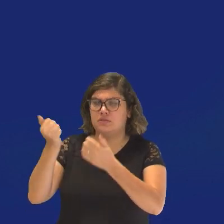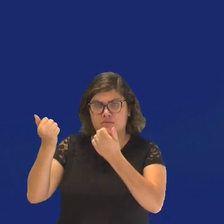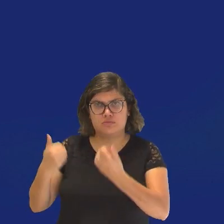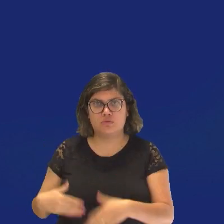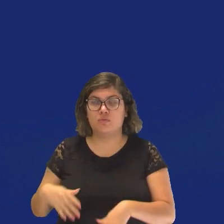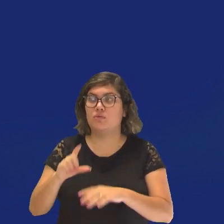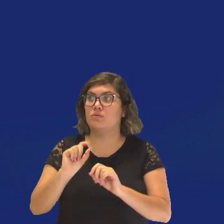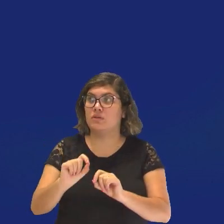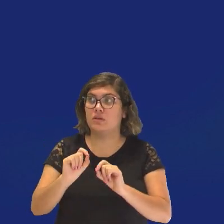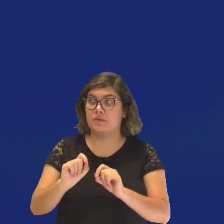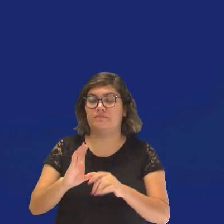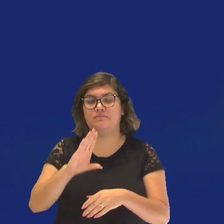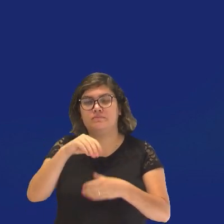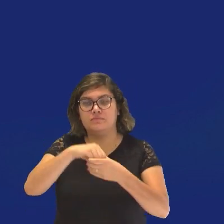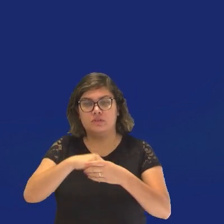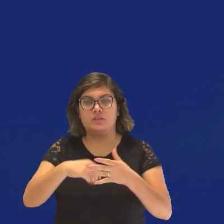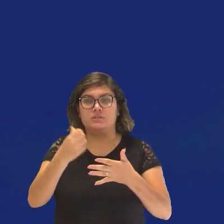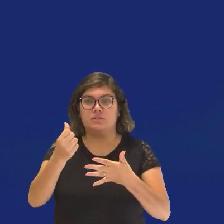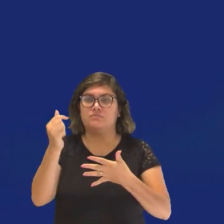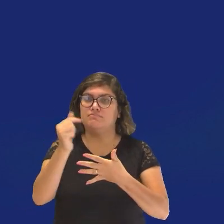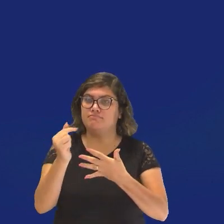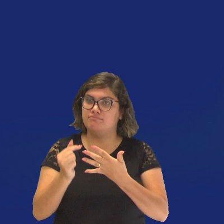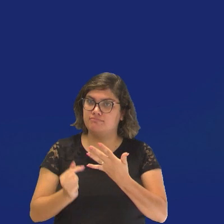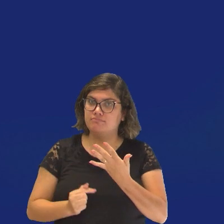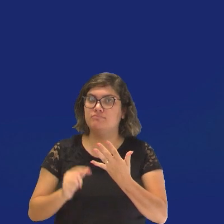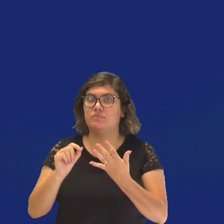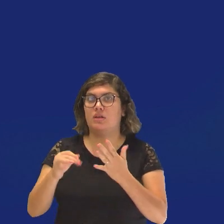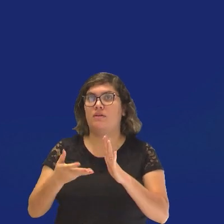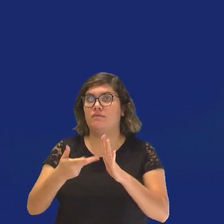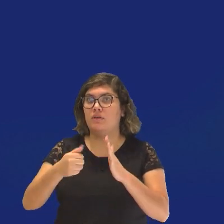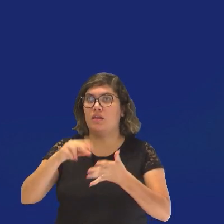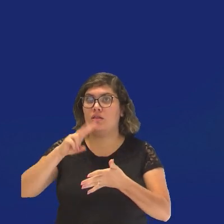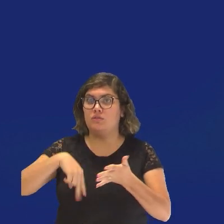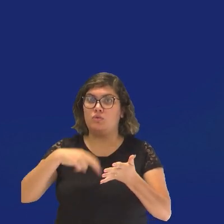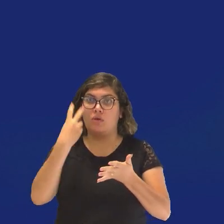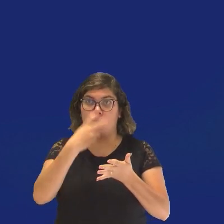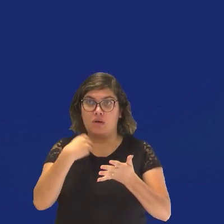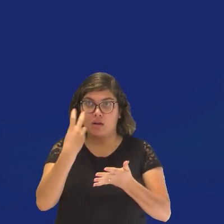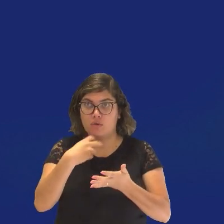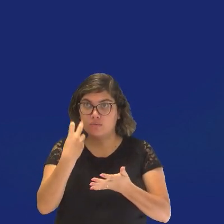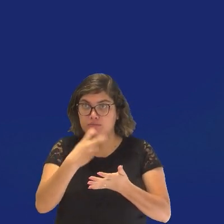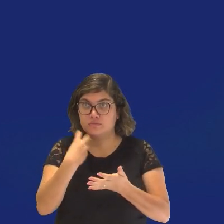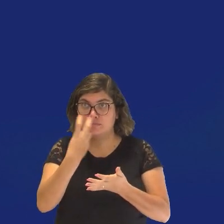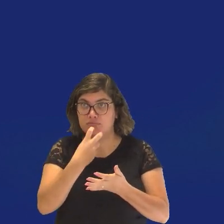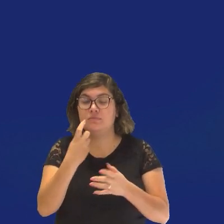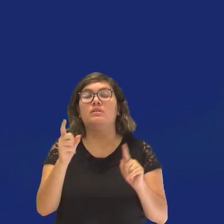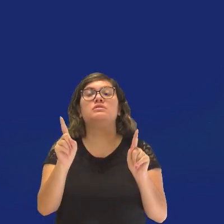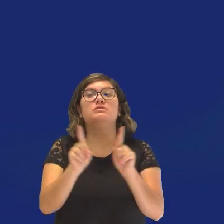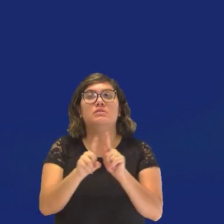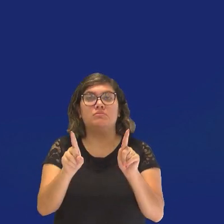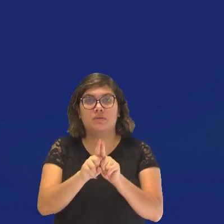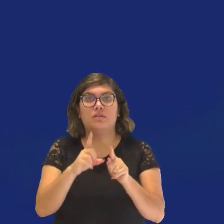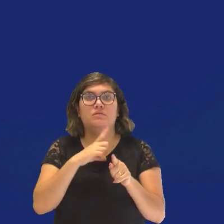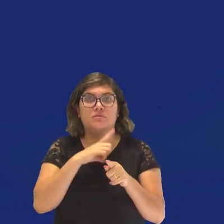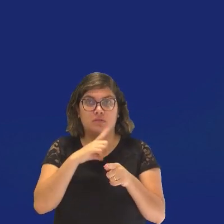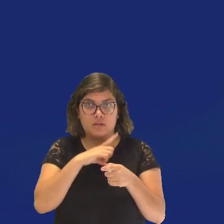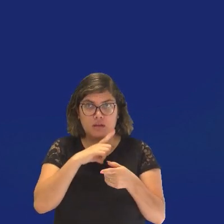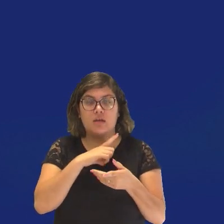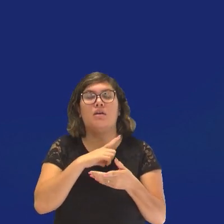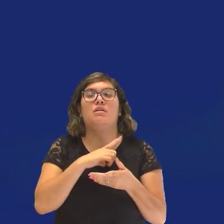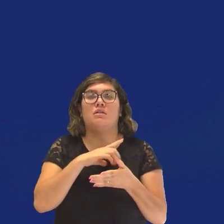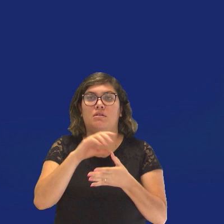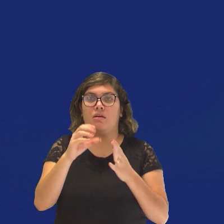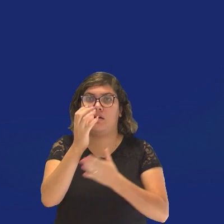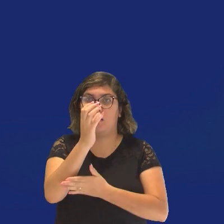entre os seus seis componentes essenciais, a fluência em leitura oral. E também prevê, no seu capítulo de